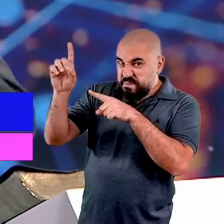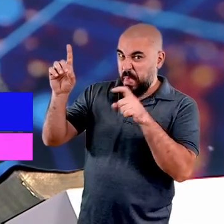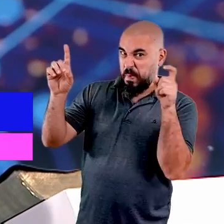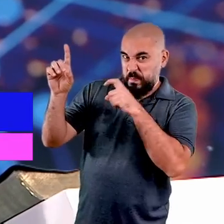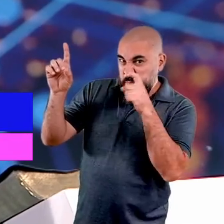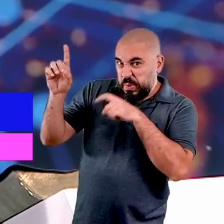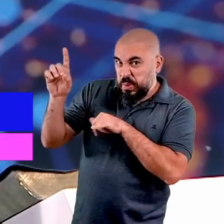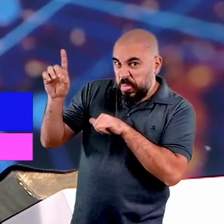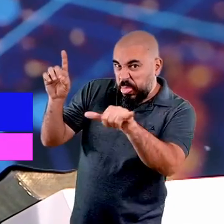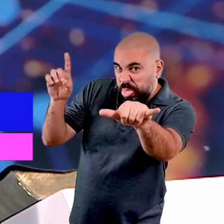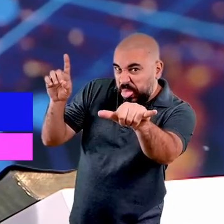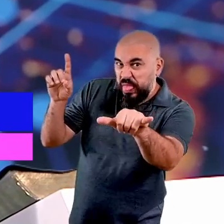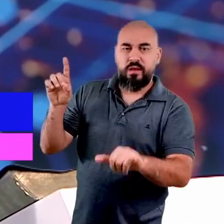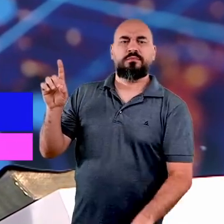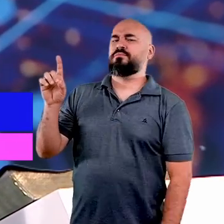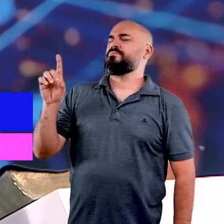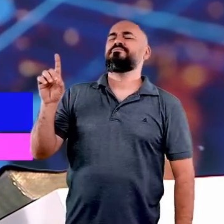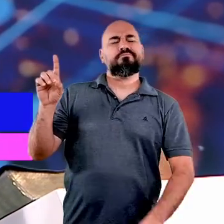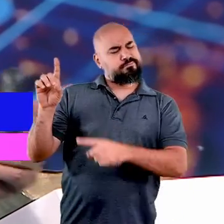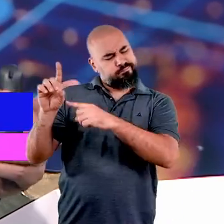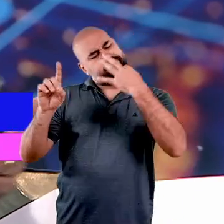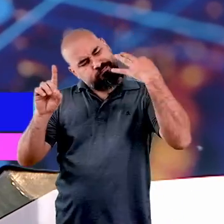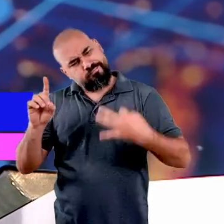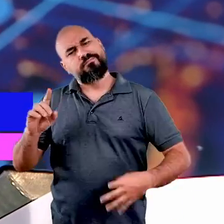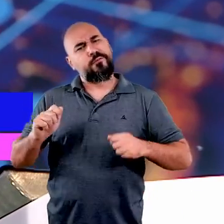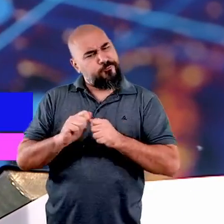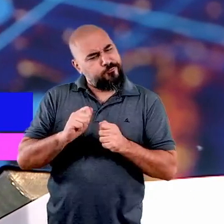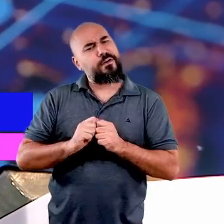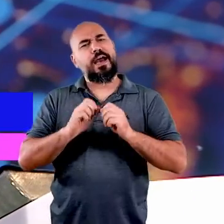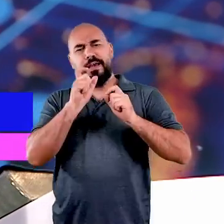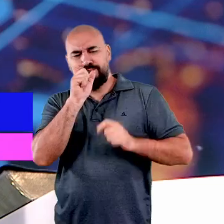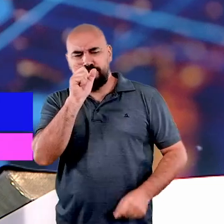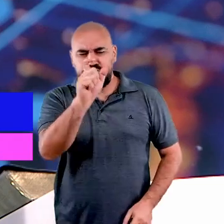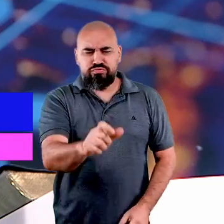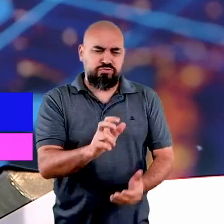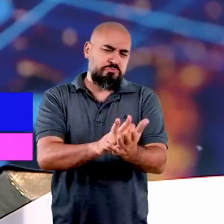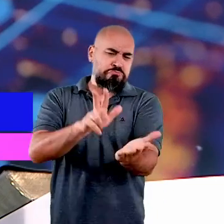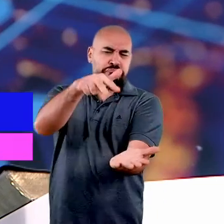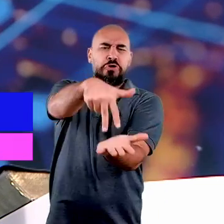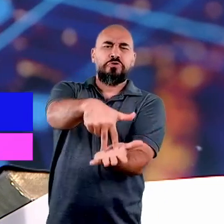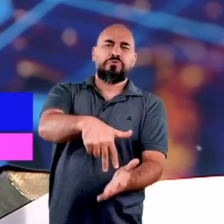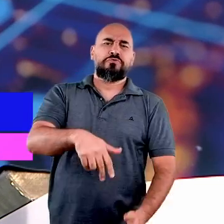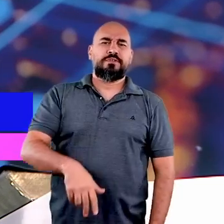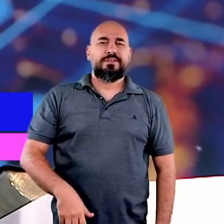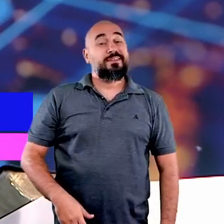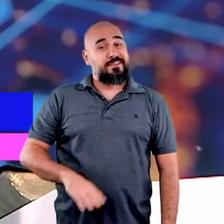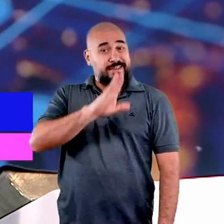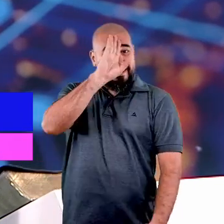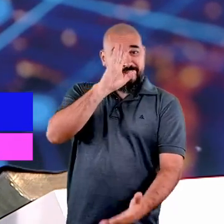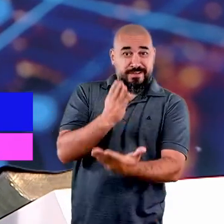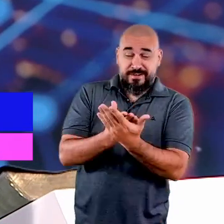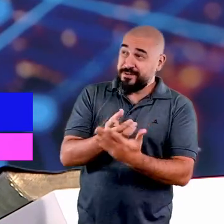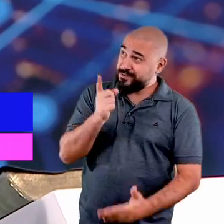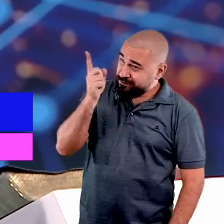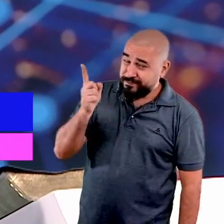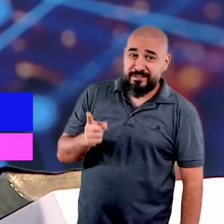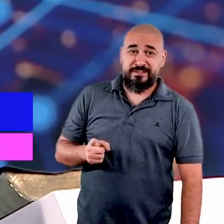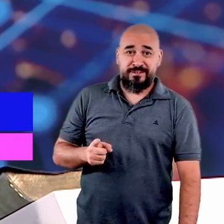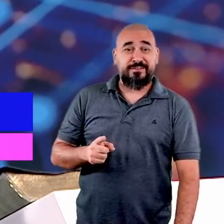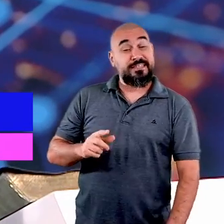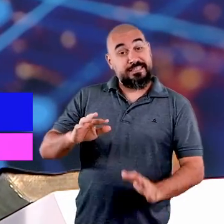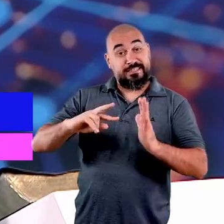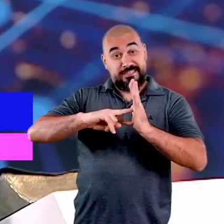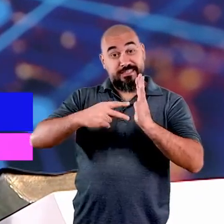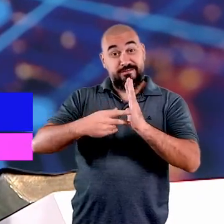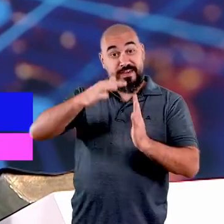fazer, Ele faz. E confiar nisso chama-se fé. Fé é ver o